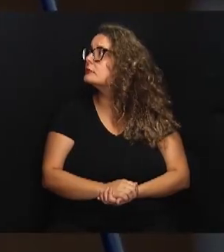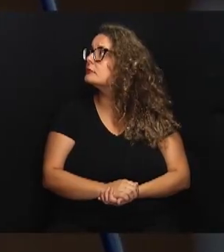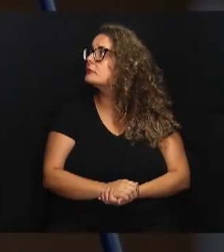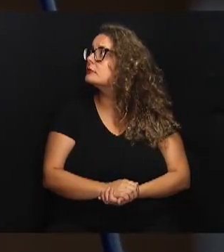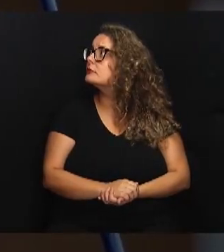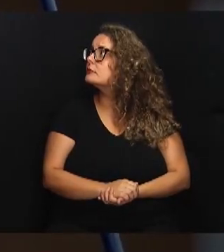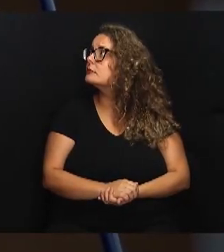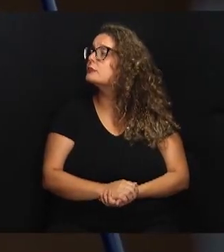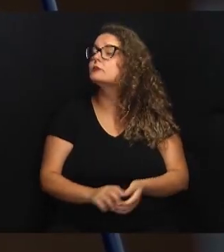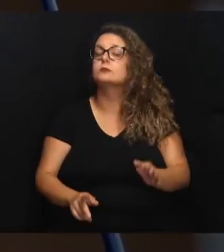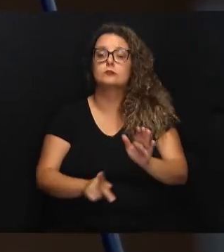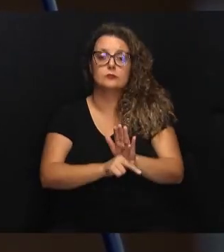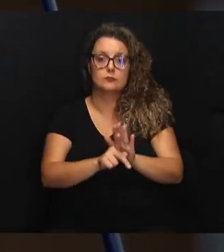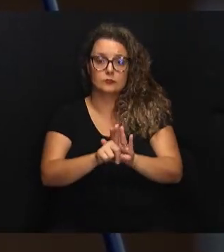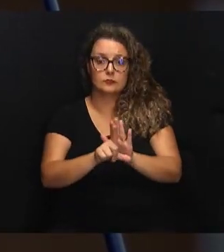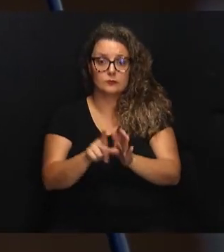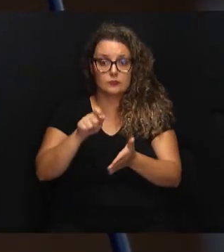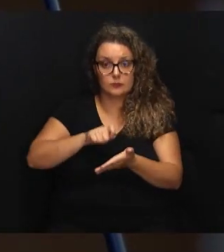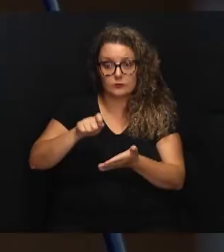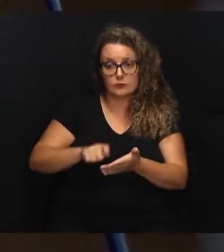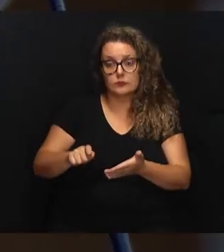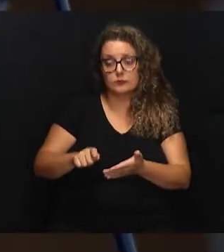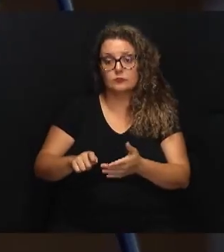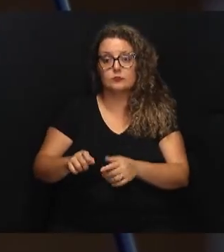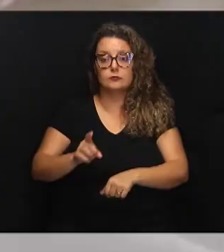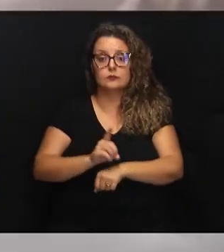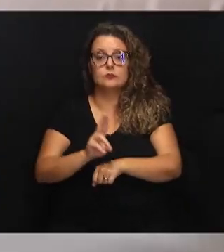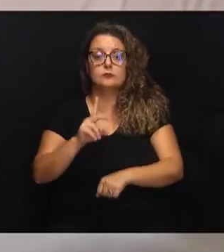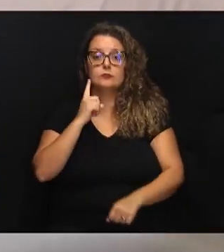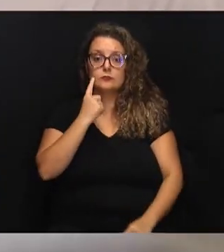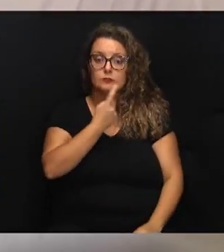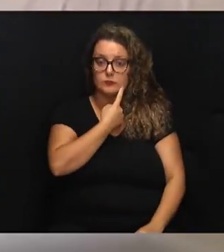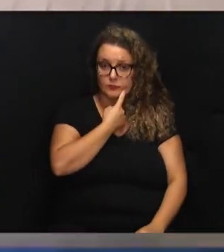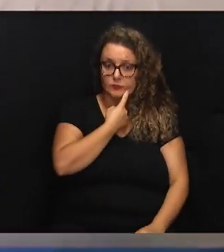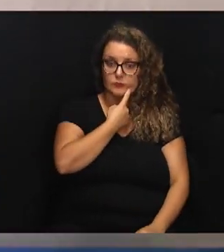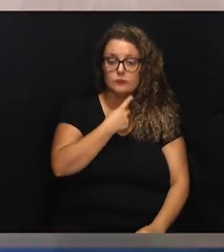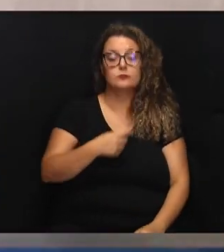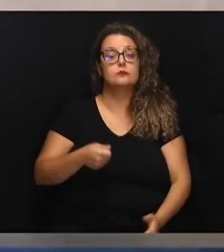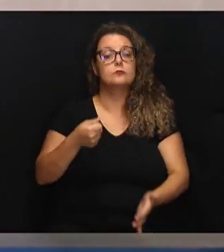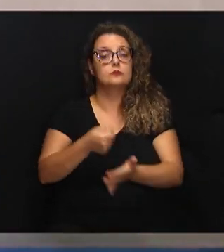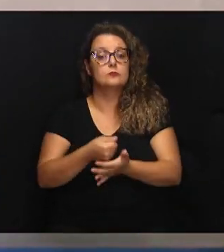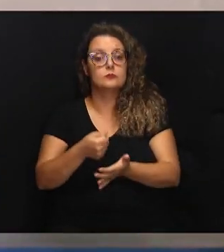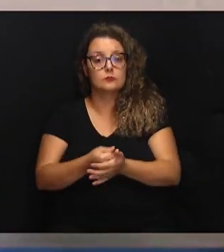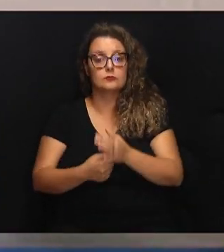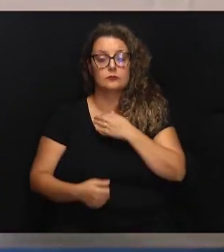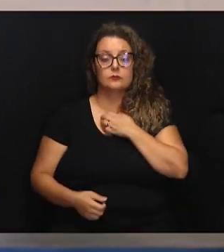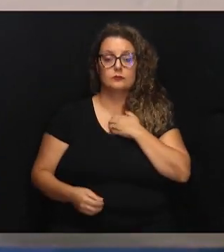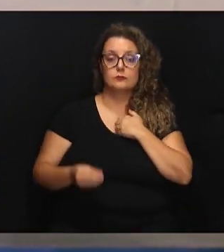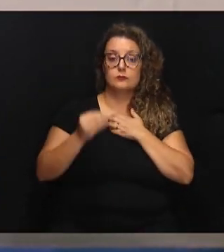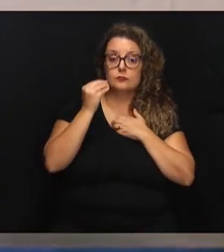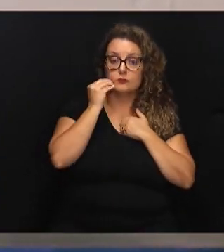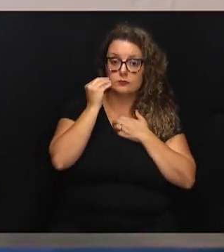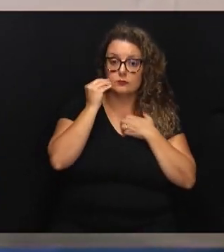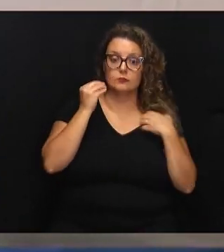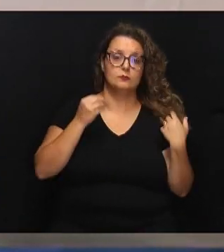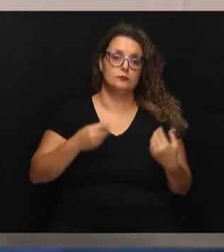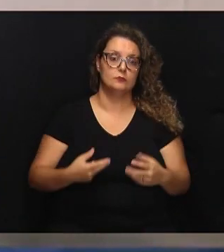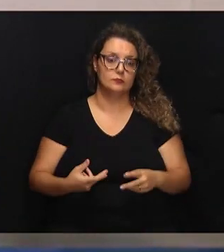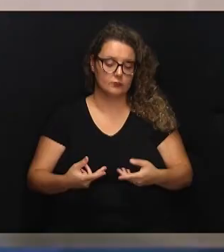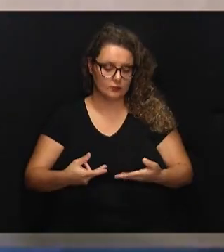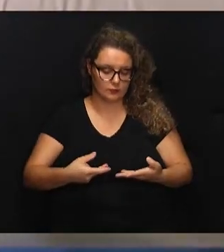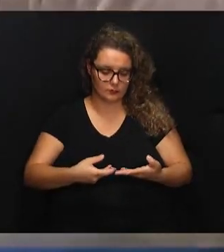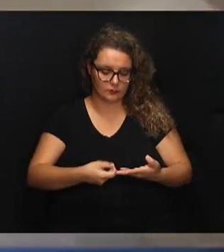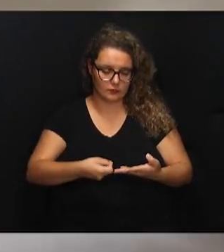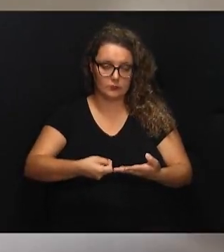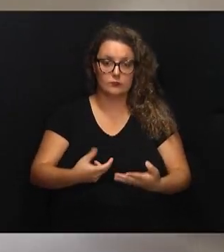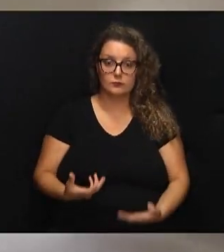O projeto de lei de autoria do vereador Dr. Ianco quer garantir que o teste de glicemia capilar seja feito